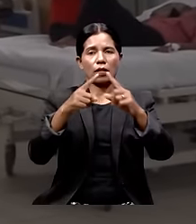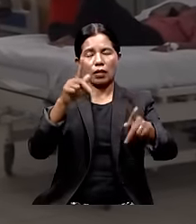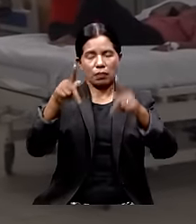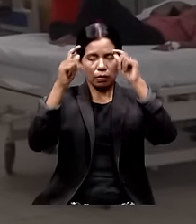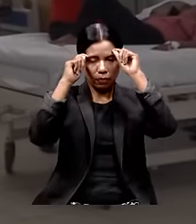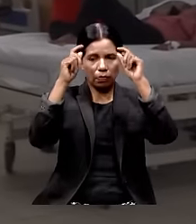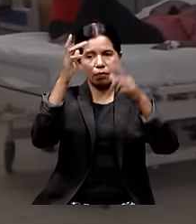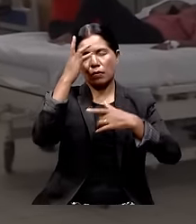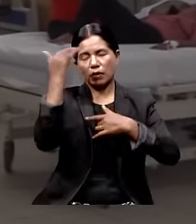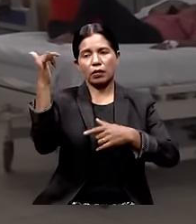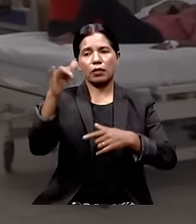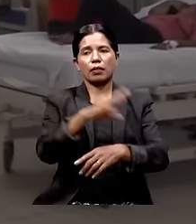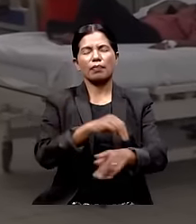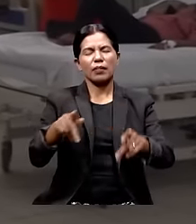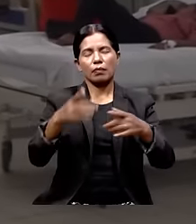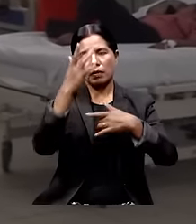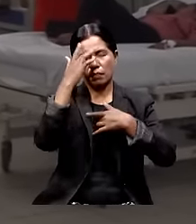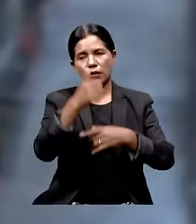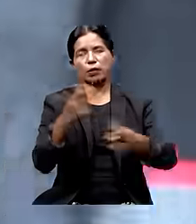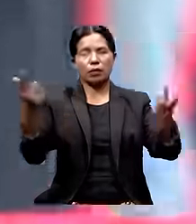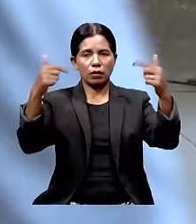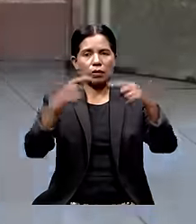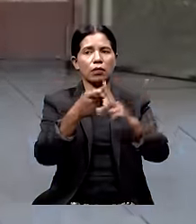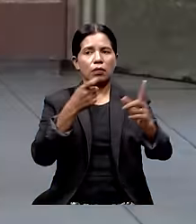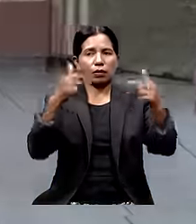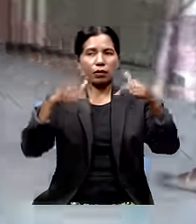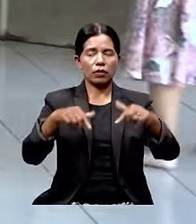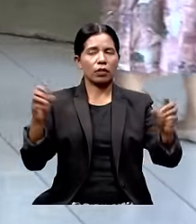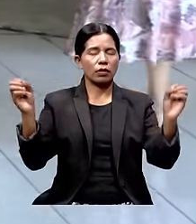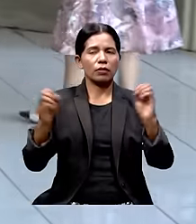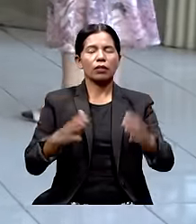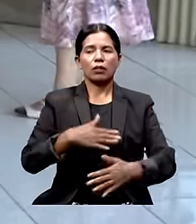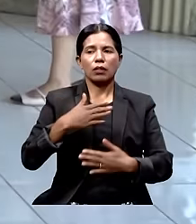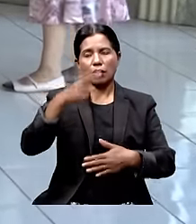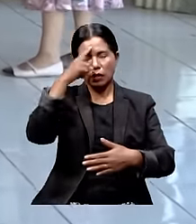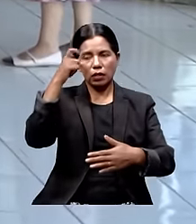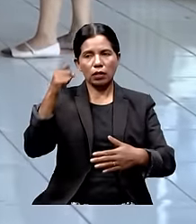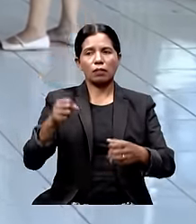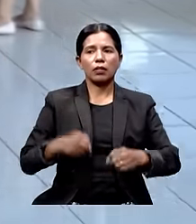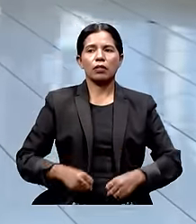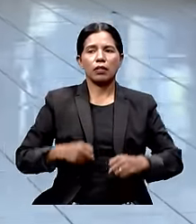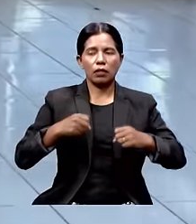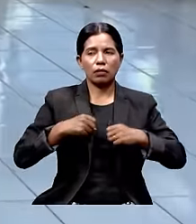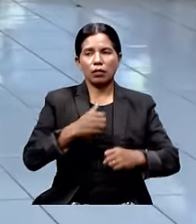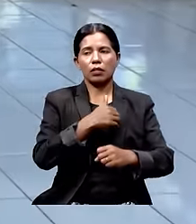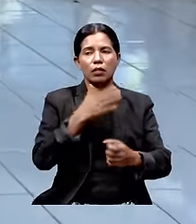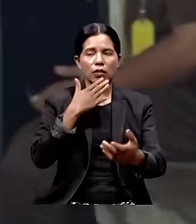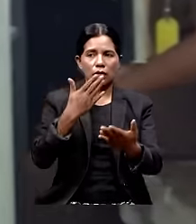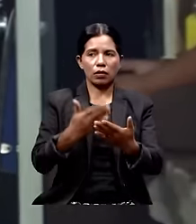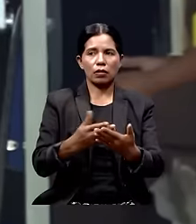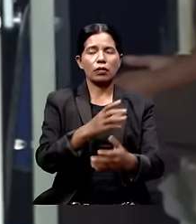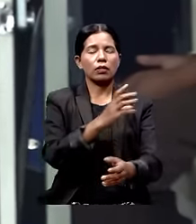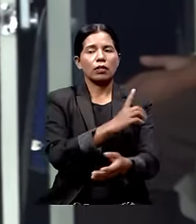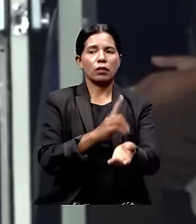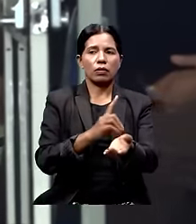be infelizmente paciente balon fila husi tratamento la contenti, tamba condição saúde ne be se dauk recupera, médico